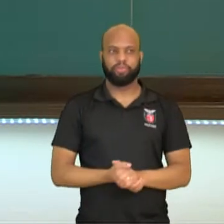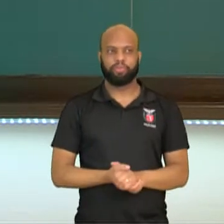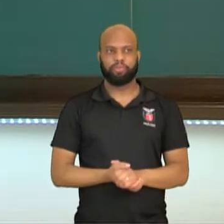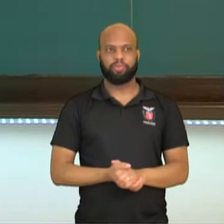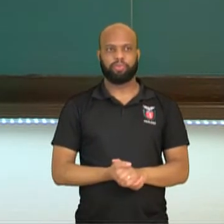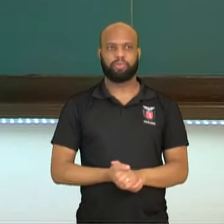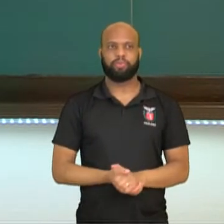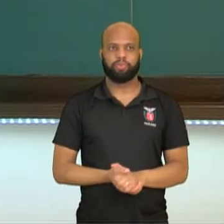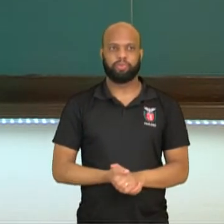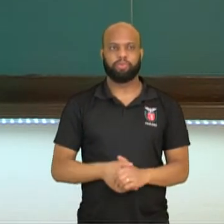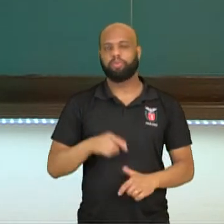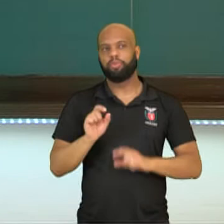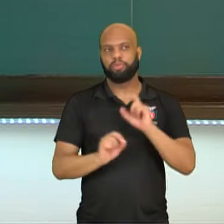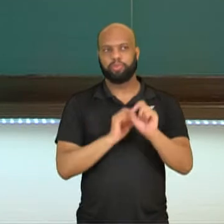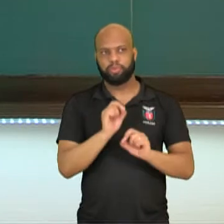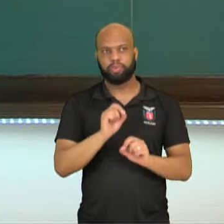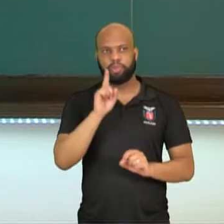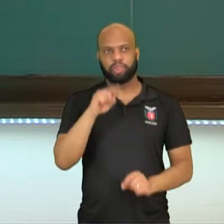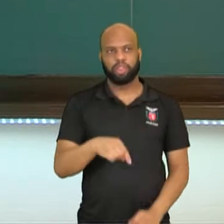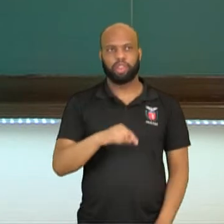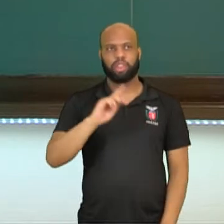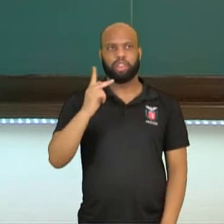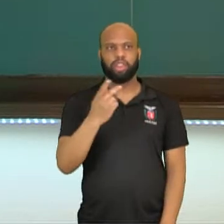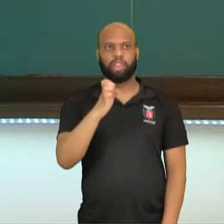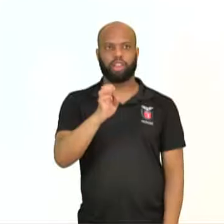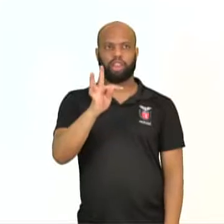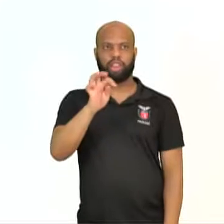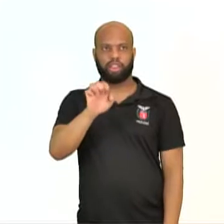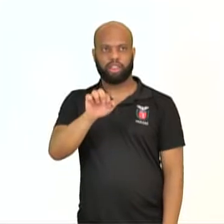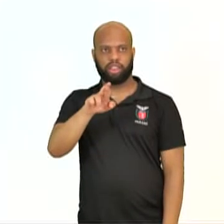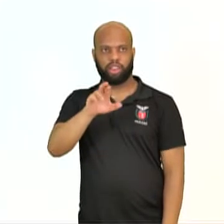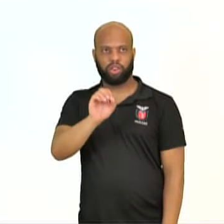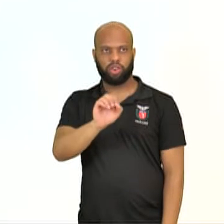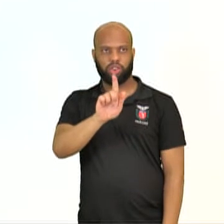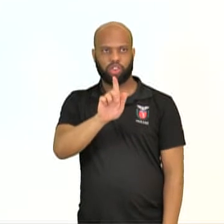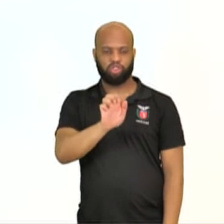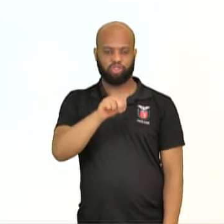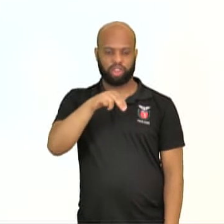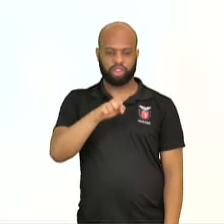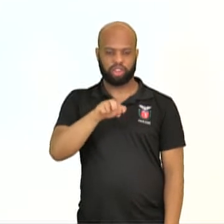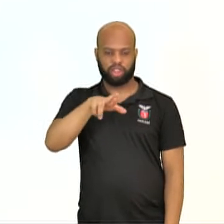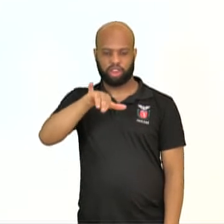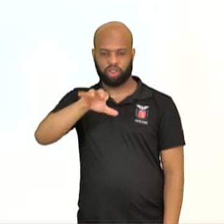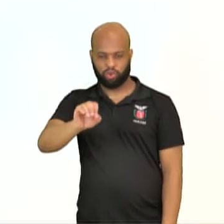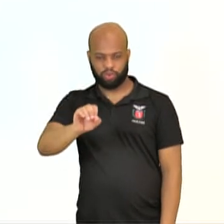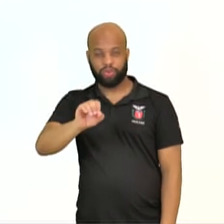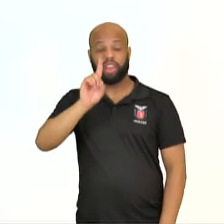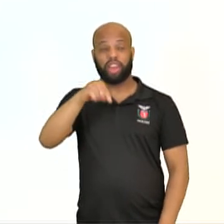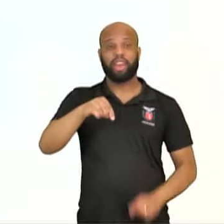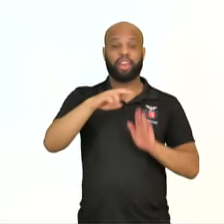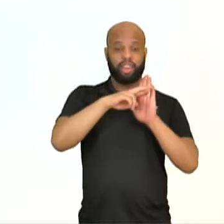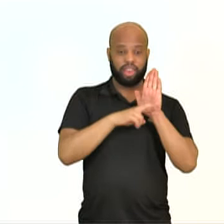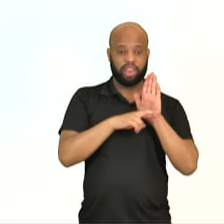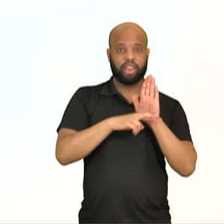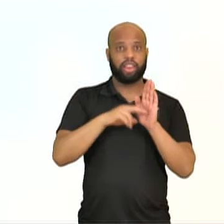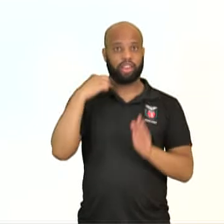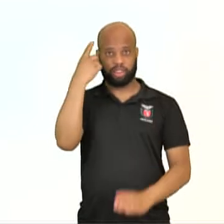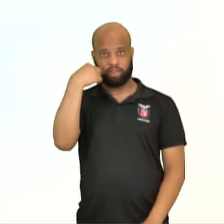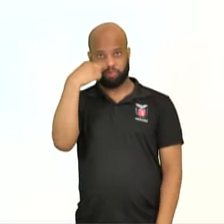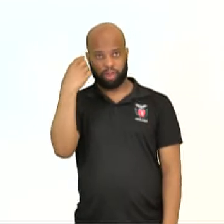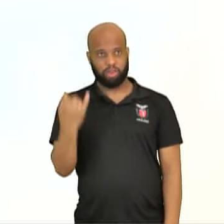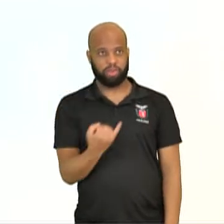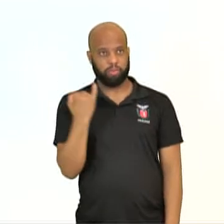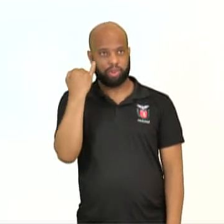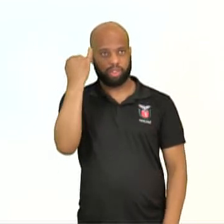tá? São os chamados heterogenérico aqui, ó. Regrinha de língua espanhola, não pode esquecer.